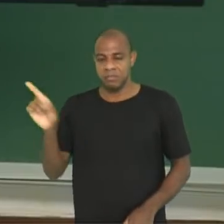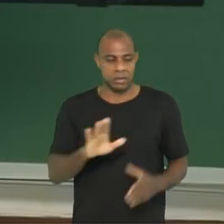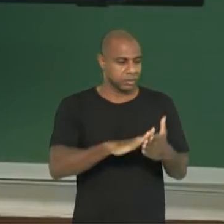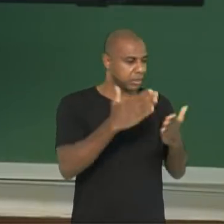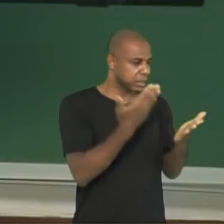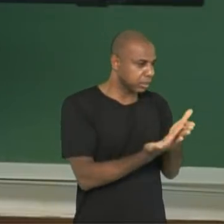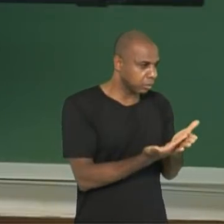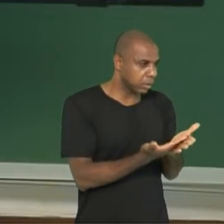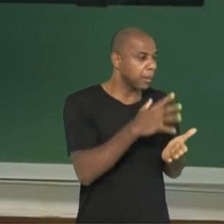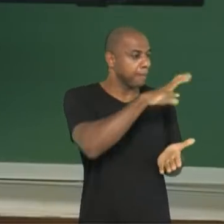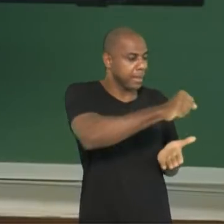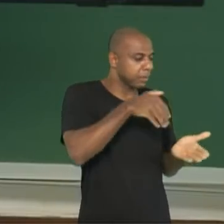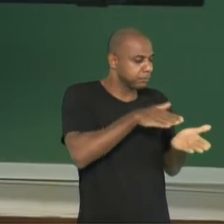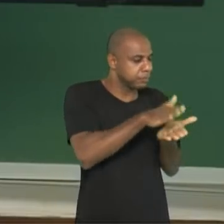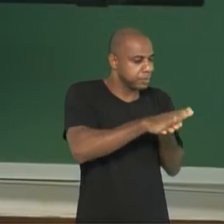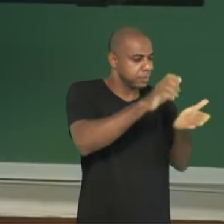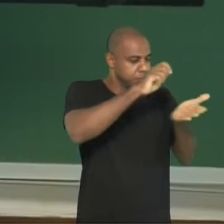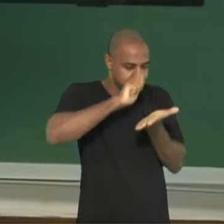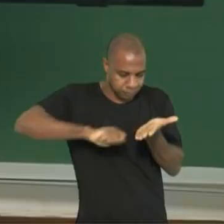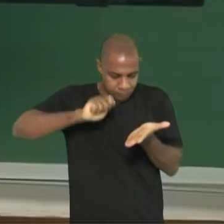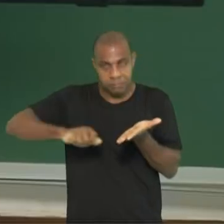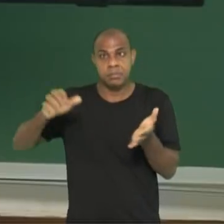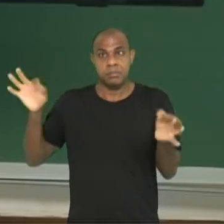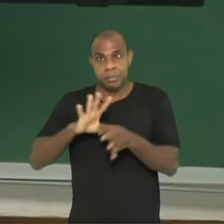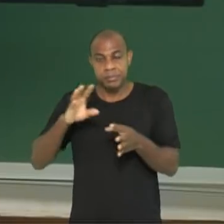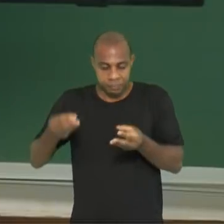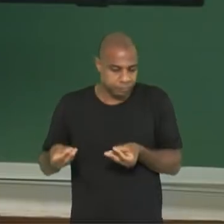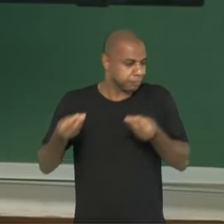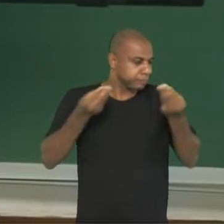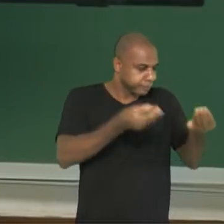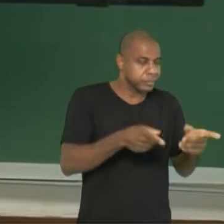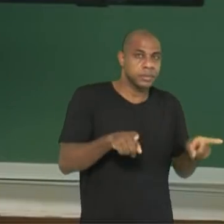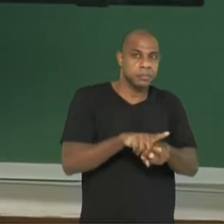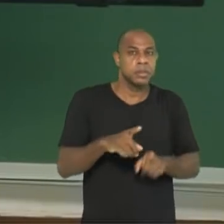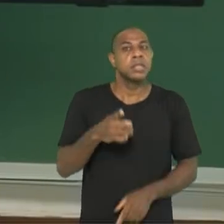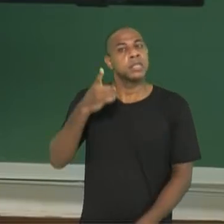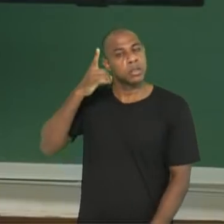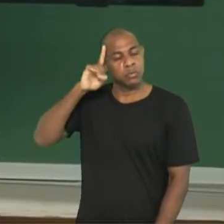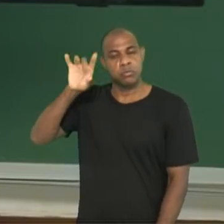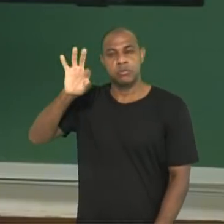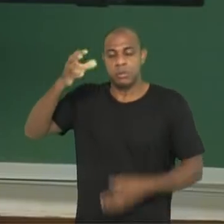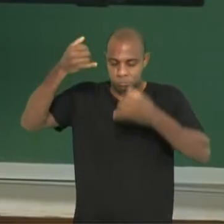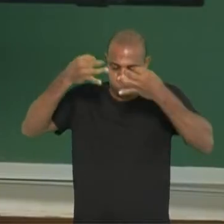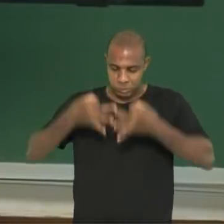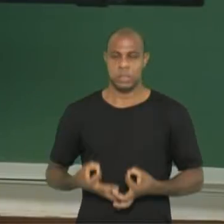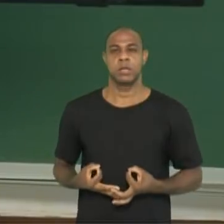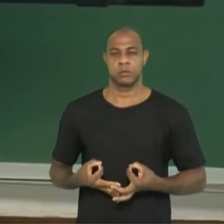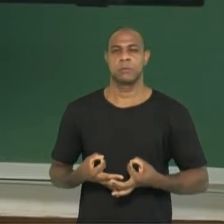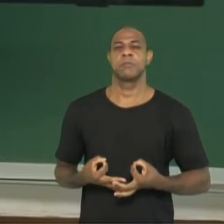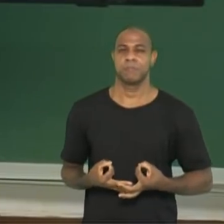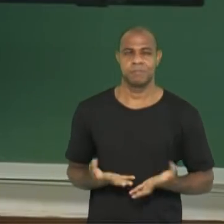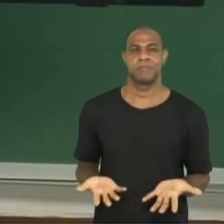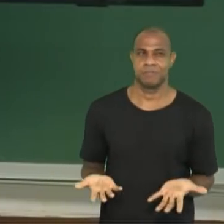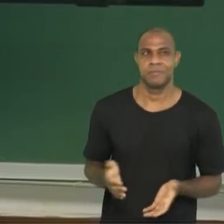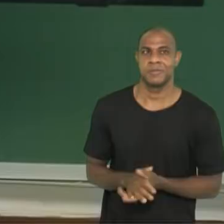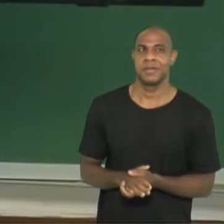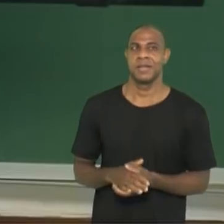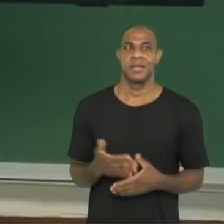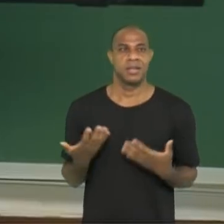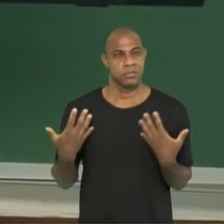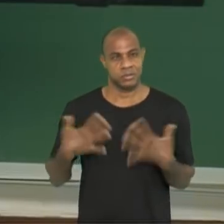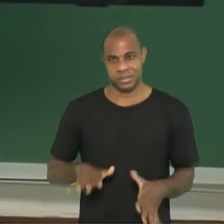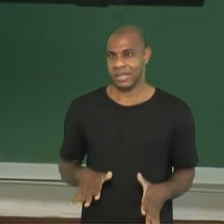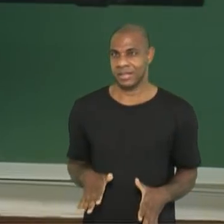suas atividades para esse ano ser finalizado. Tem data certa, então cumpra esses prazos, porque a gente não quer ficar até dia 25 de